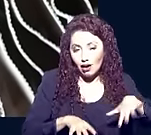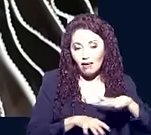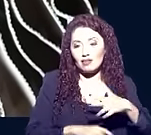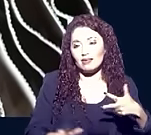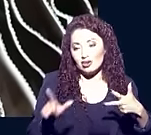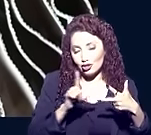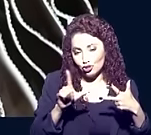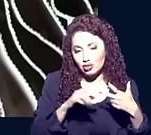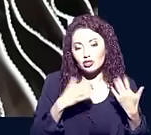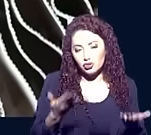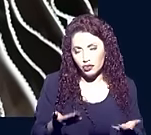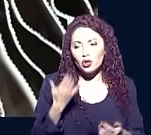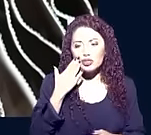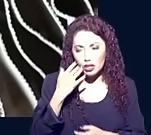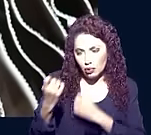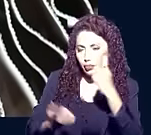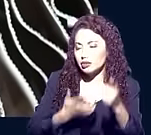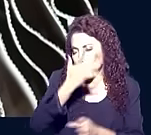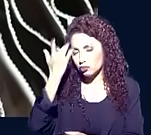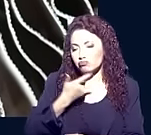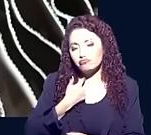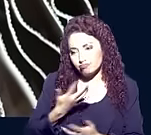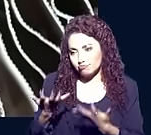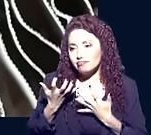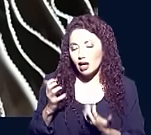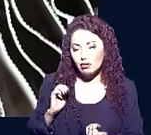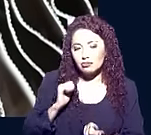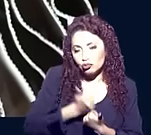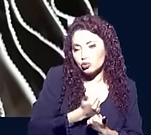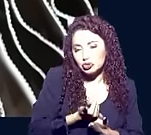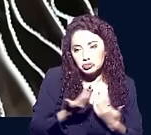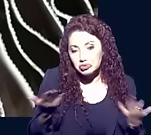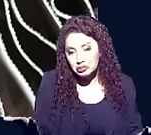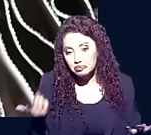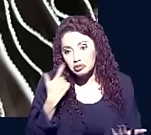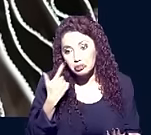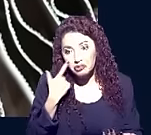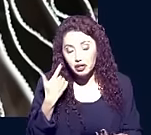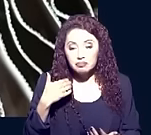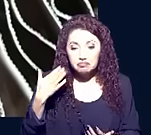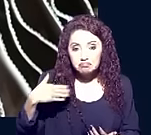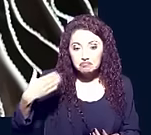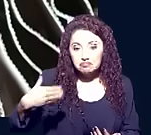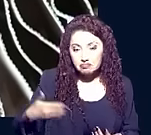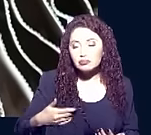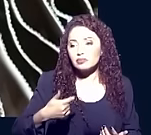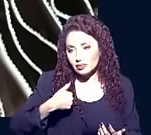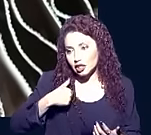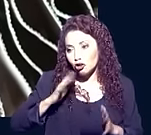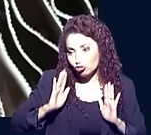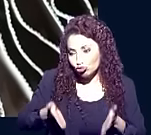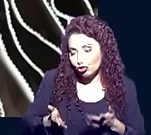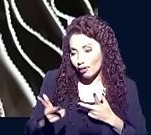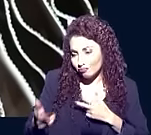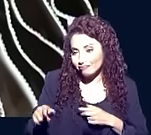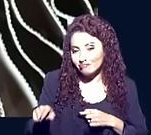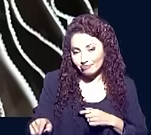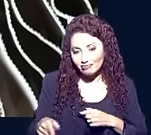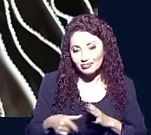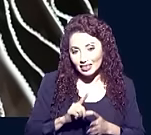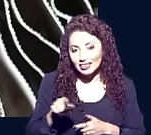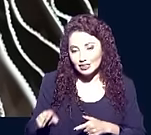a pretensão de ser e isso é lógico salutar né Eu já tive na posição que eles estão Eu